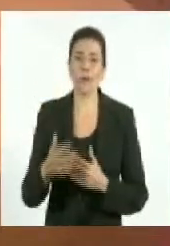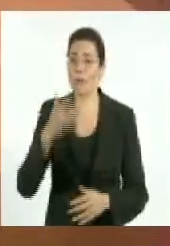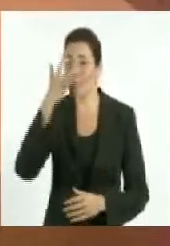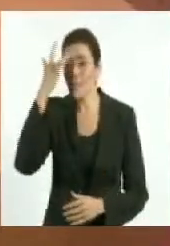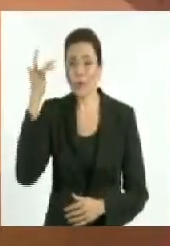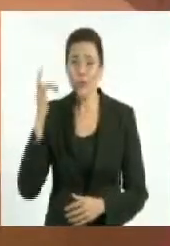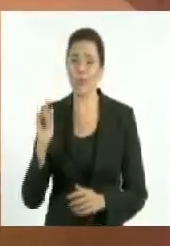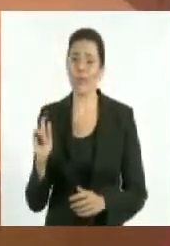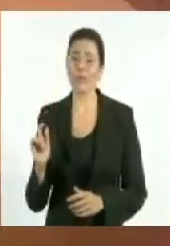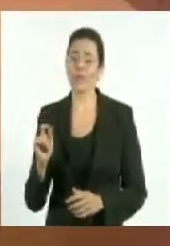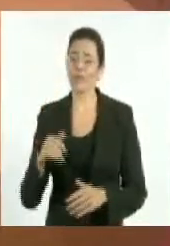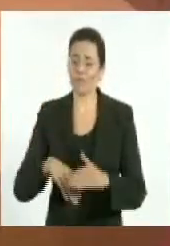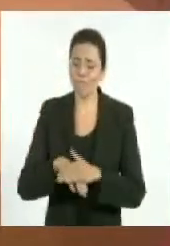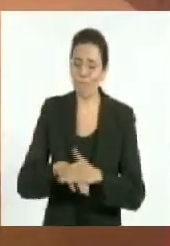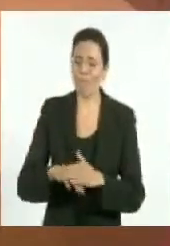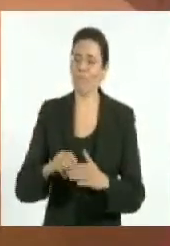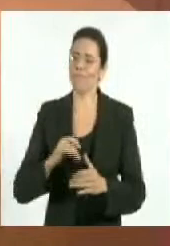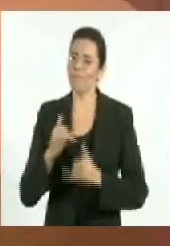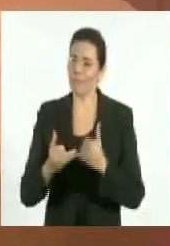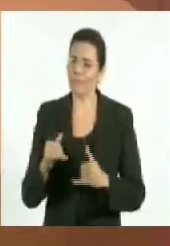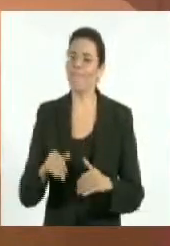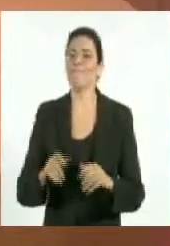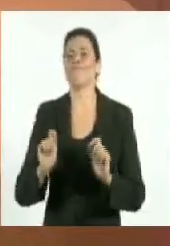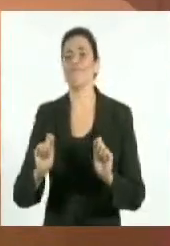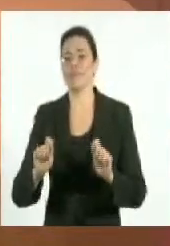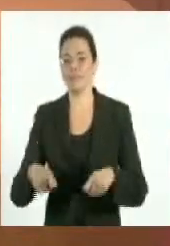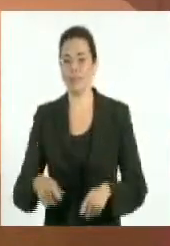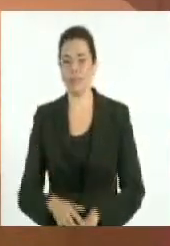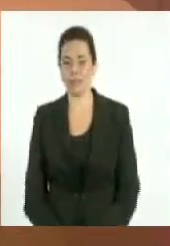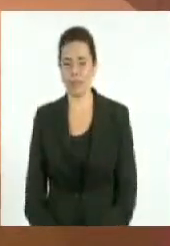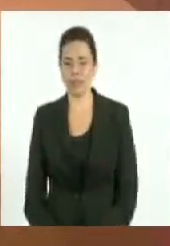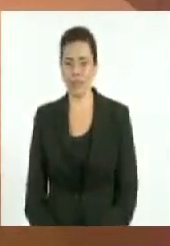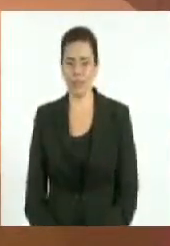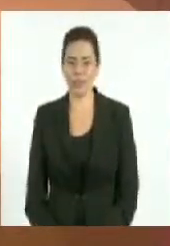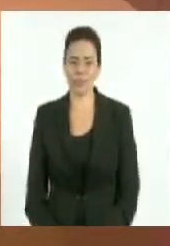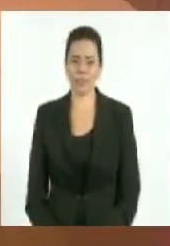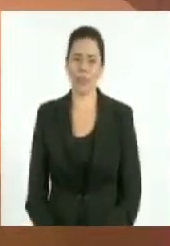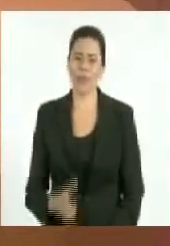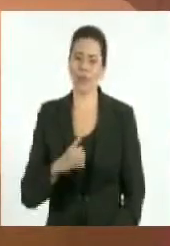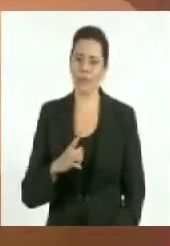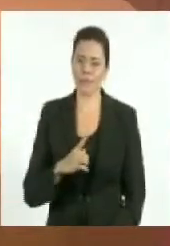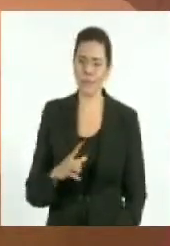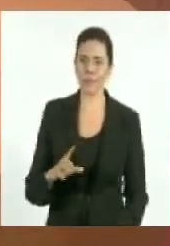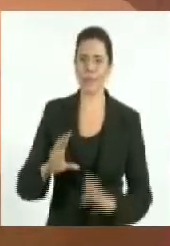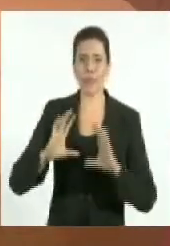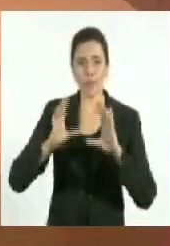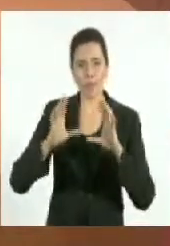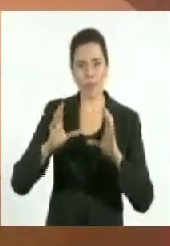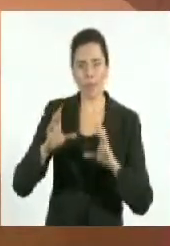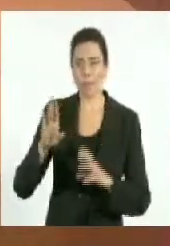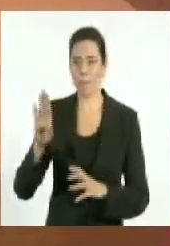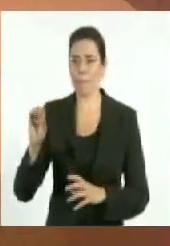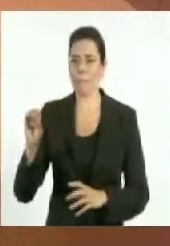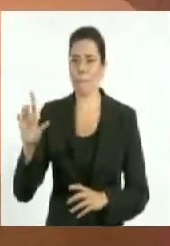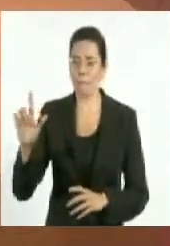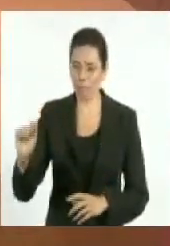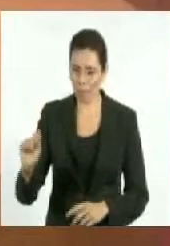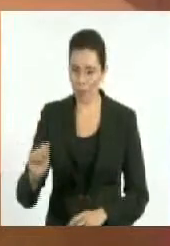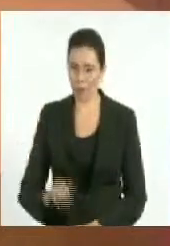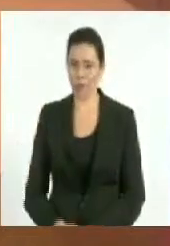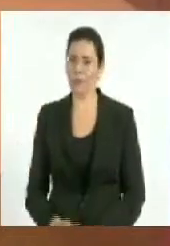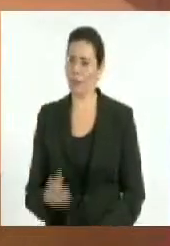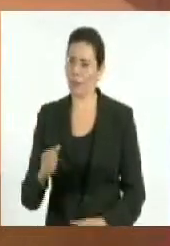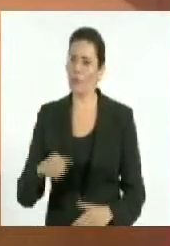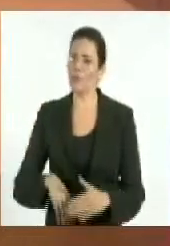bola, você pega uma bola com 22 pessoas, às vezes nem bola mesmo, uma bola de meia. Então, é o esporte mais